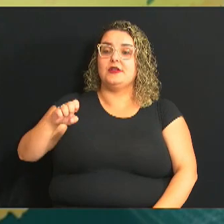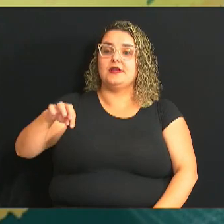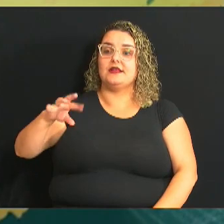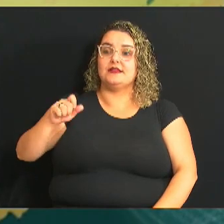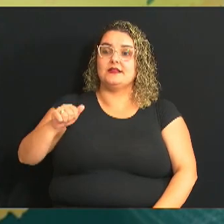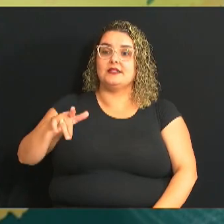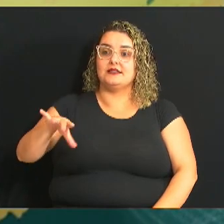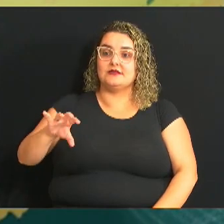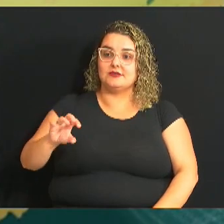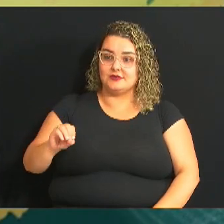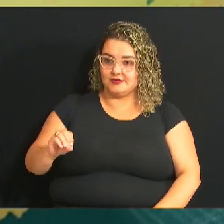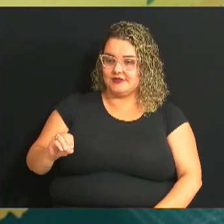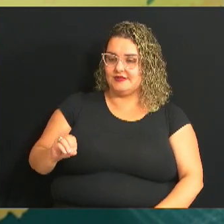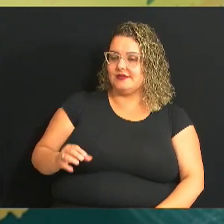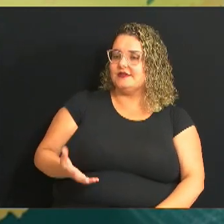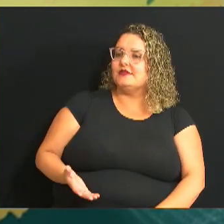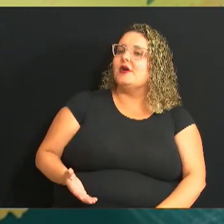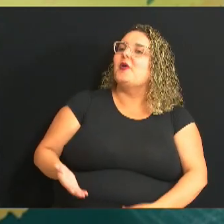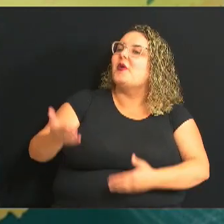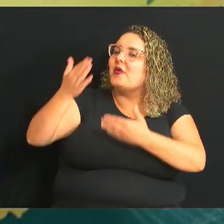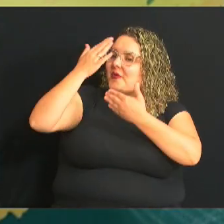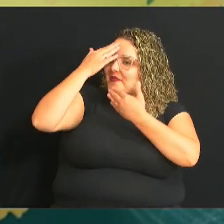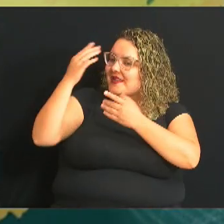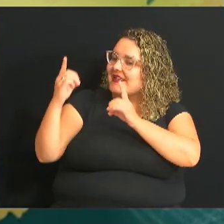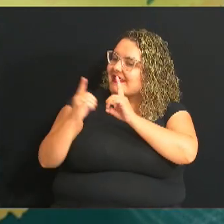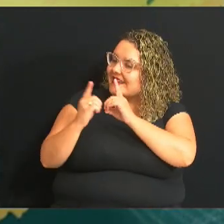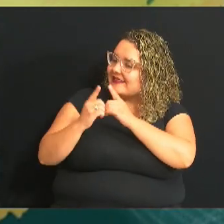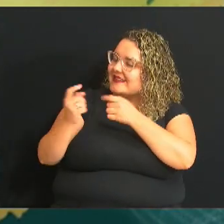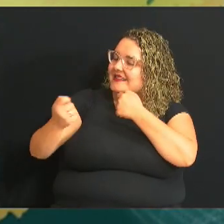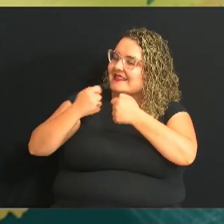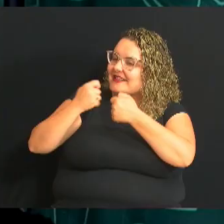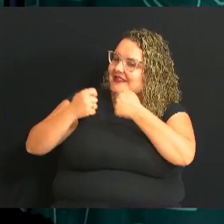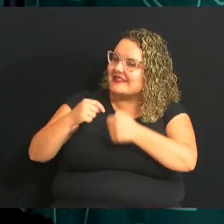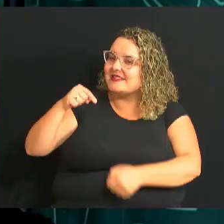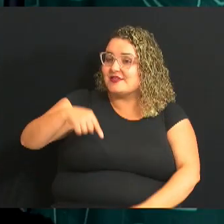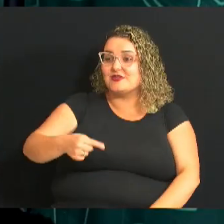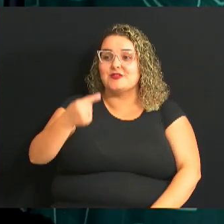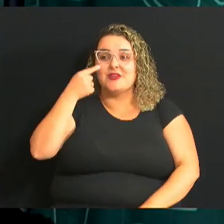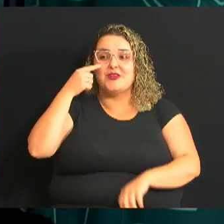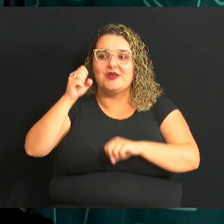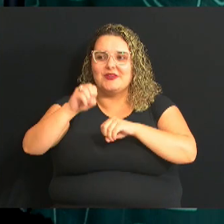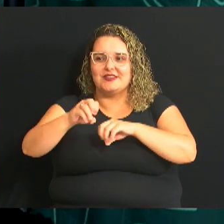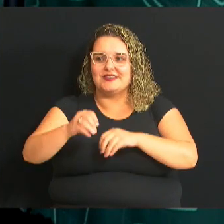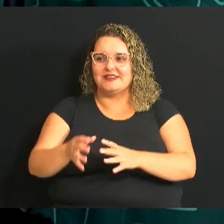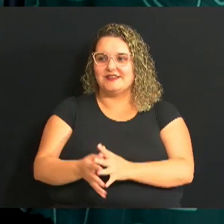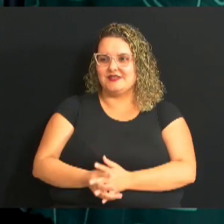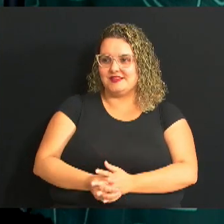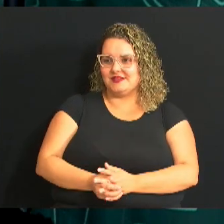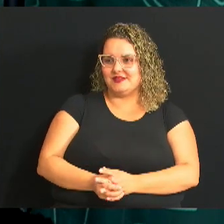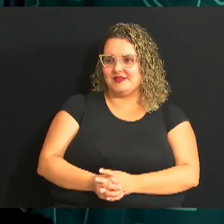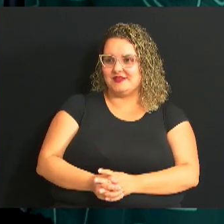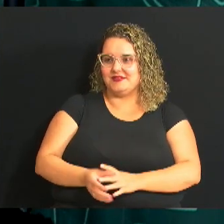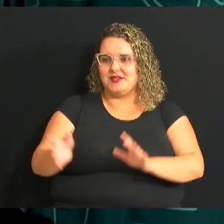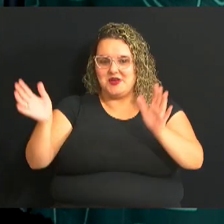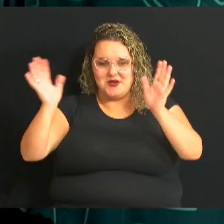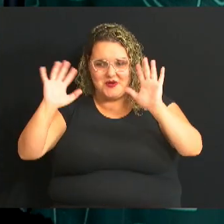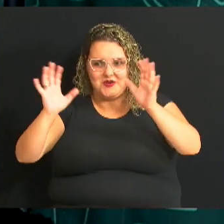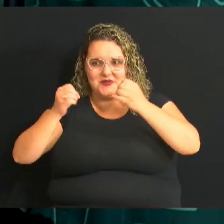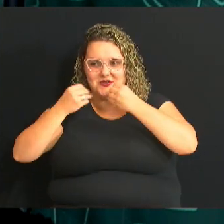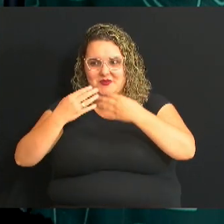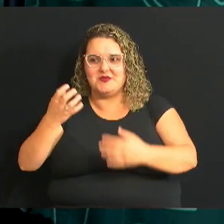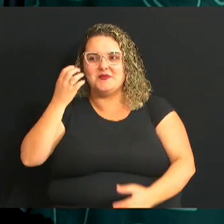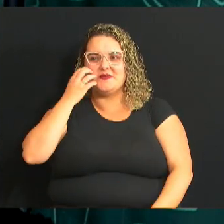para a Daniele. Tudo bem? Muito obrigado por atender a nossa reportagem aqui no quadro de Olho na Educação. Oi, tudo bem, André?